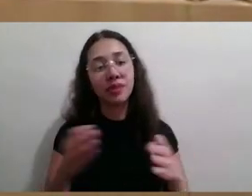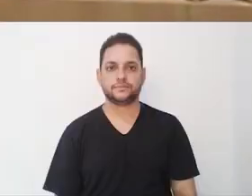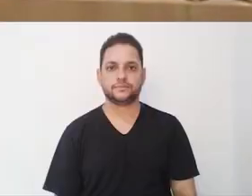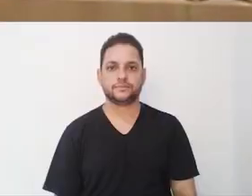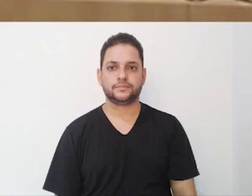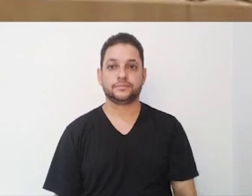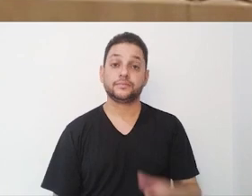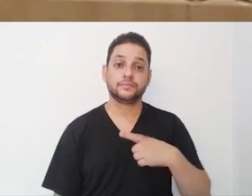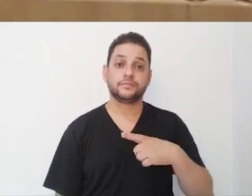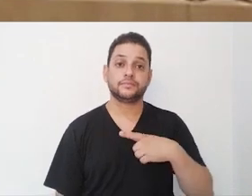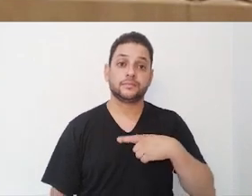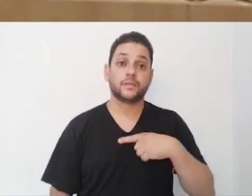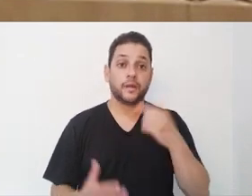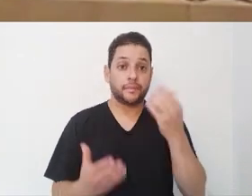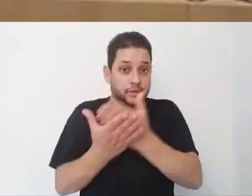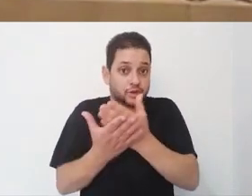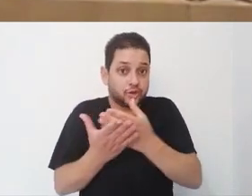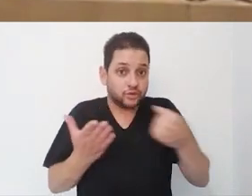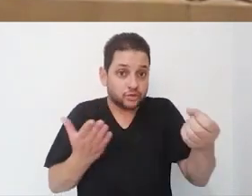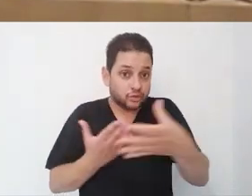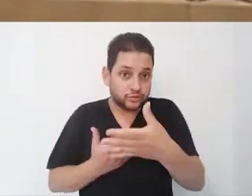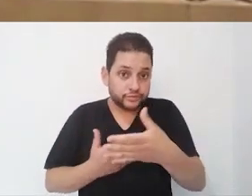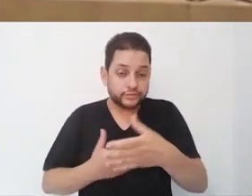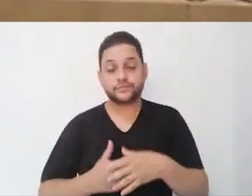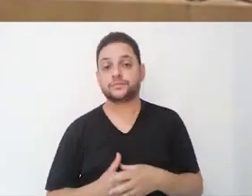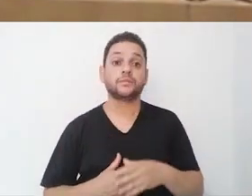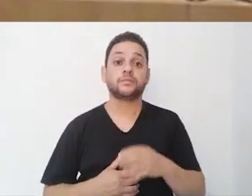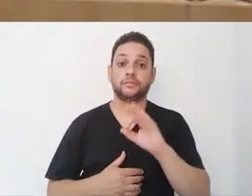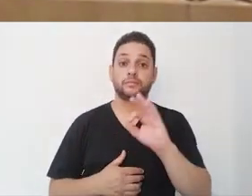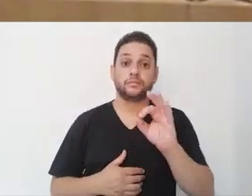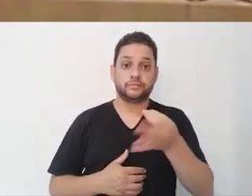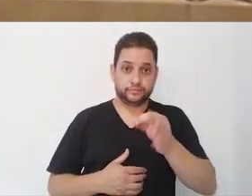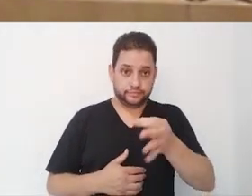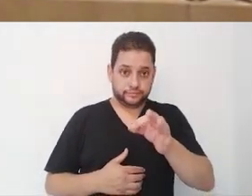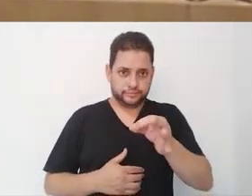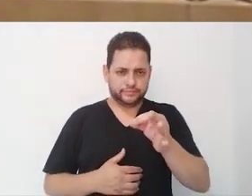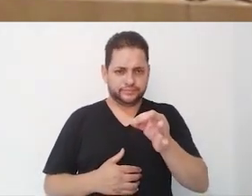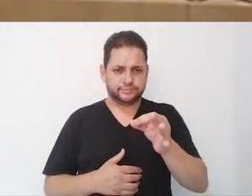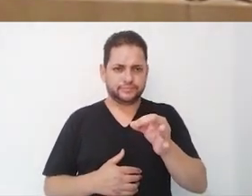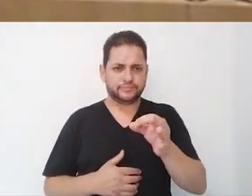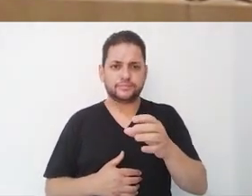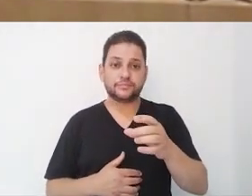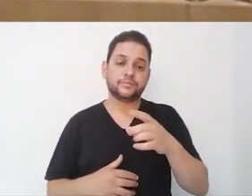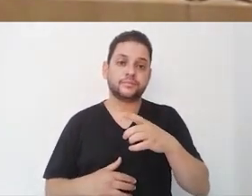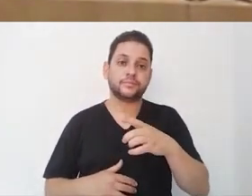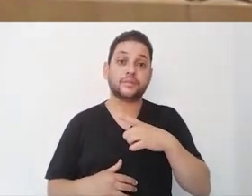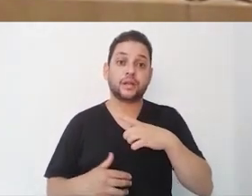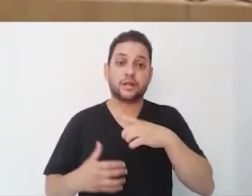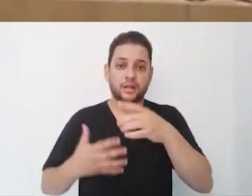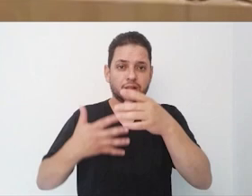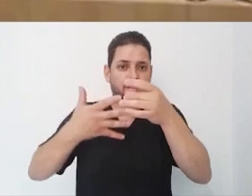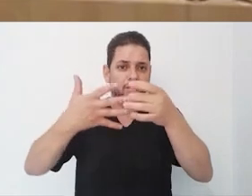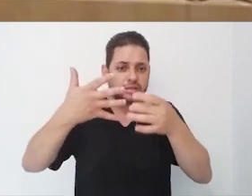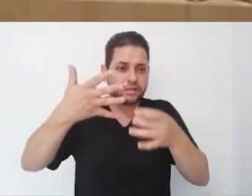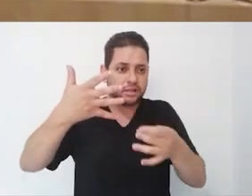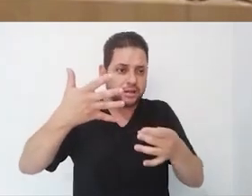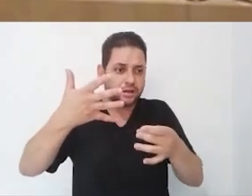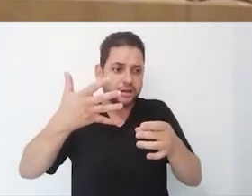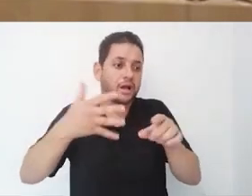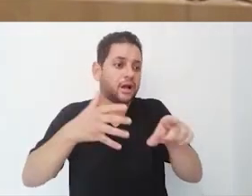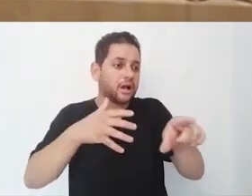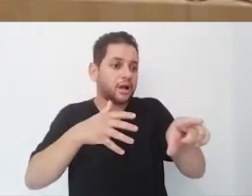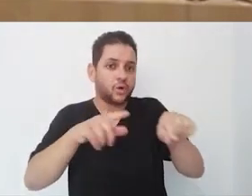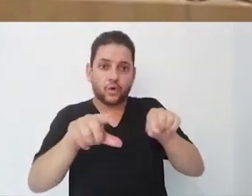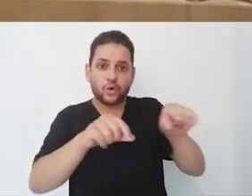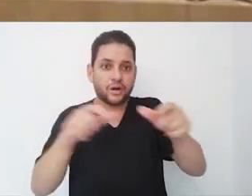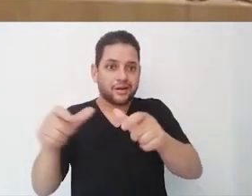sentido mandar para o núcleo processos novos. Isso, aconteceu, assim, os critérios de elegibilidade de unidade são